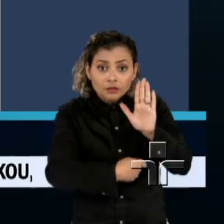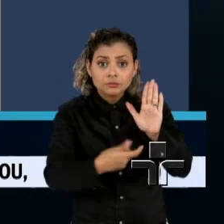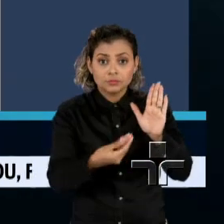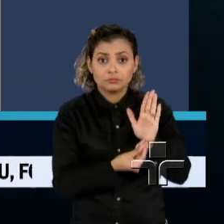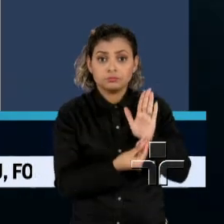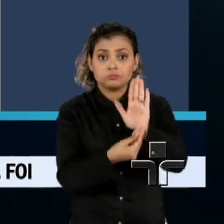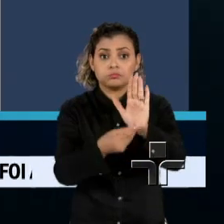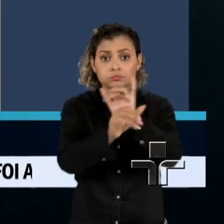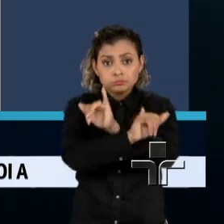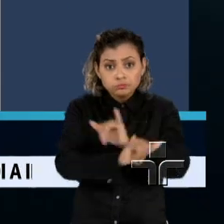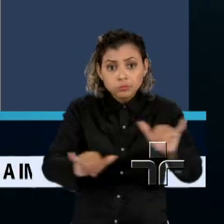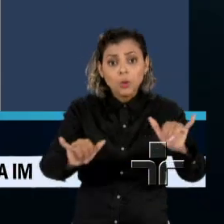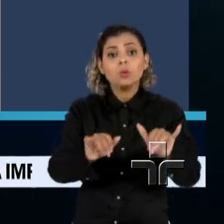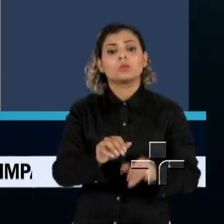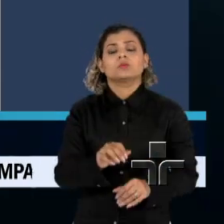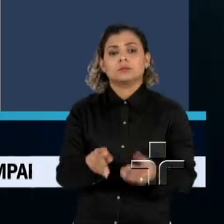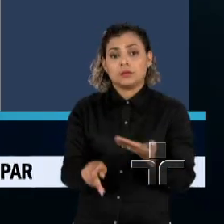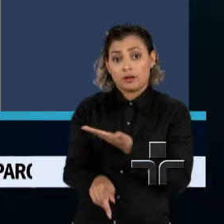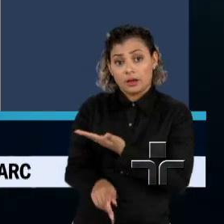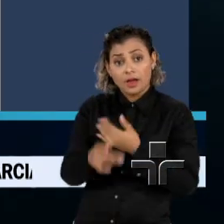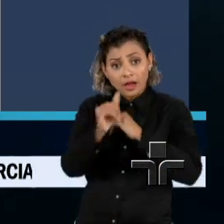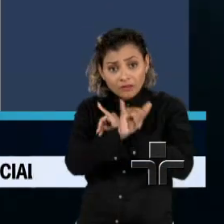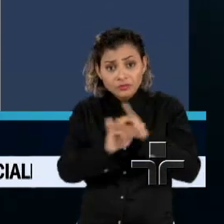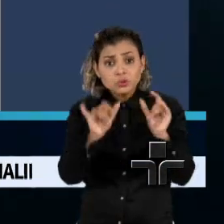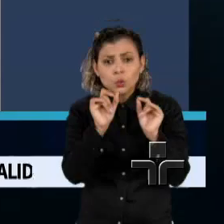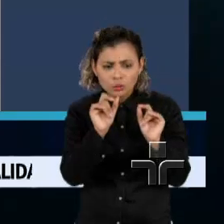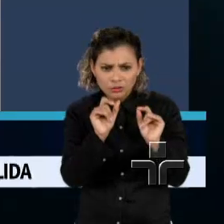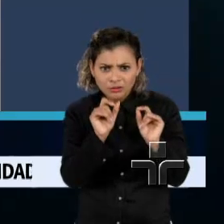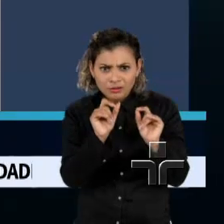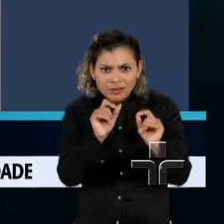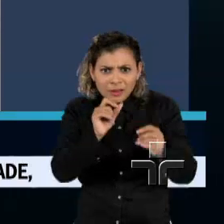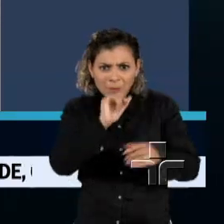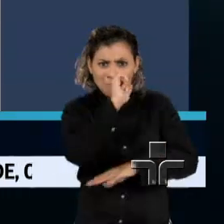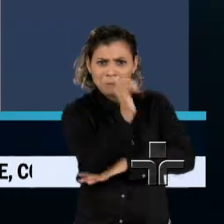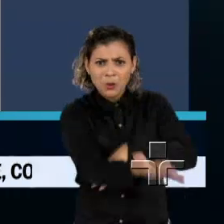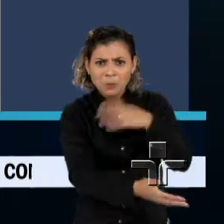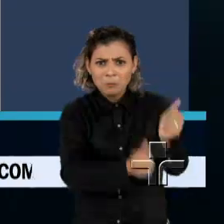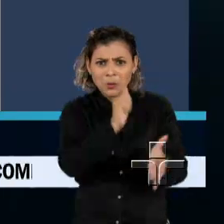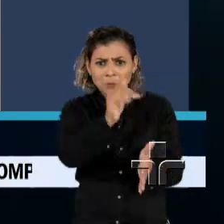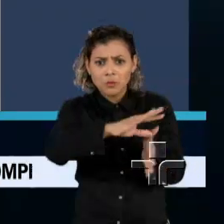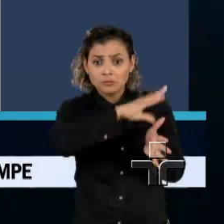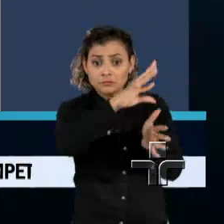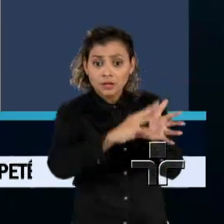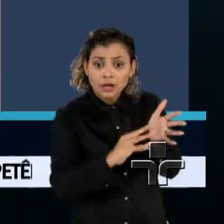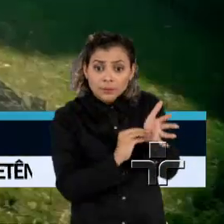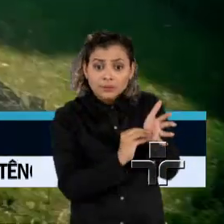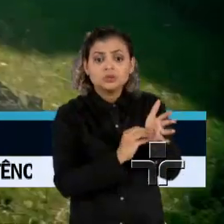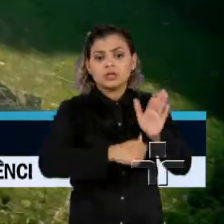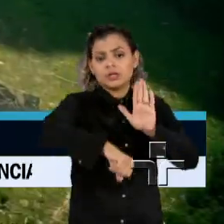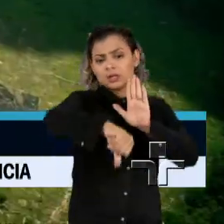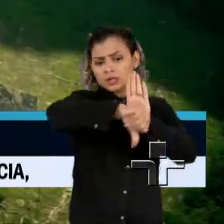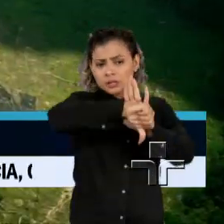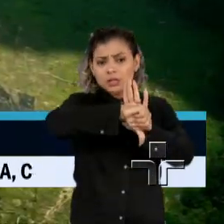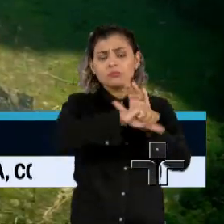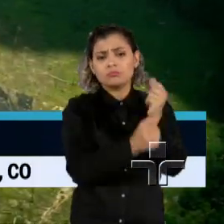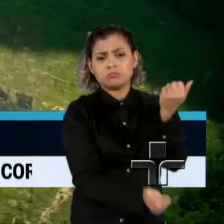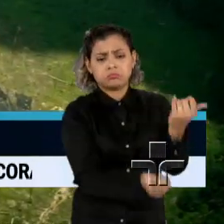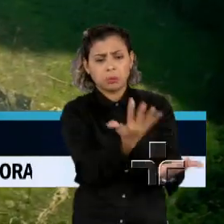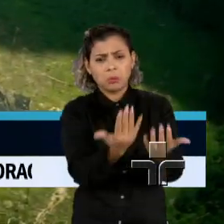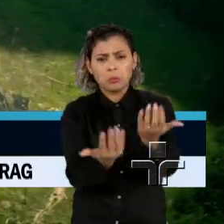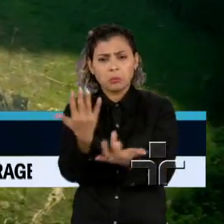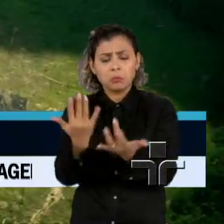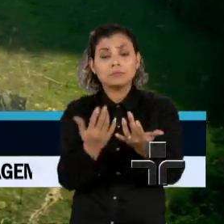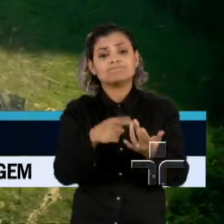hoje pela Human Rights Watch examinou como o desmatamento ilegal da Amazônia por redes criminosas e as queimadas